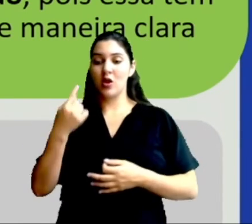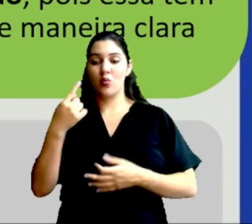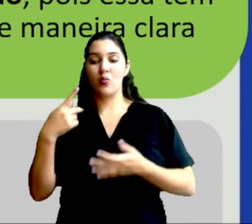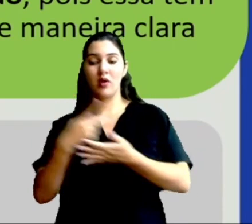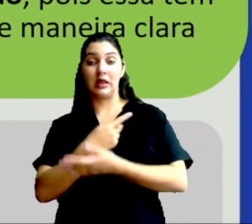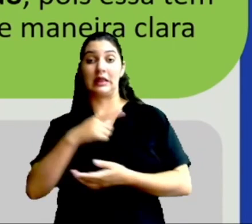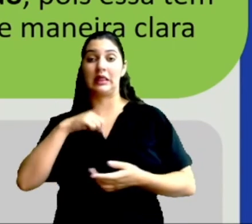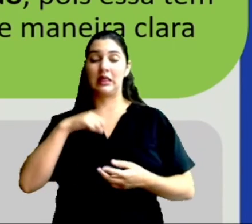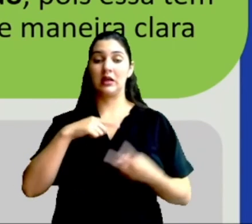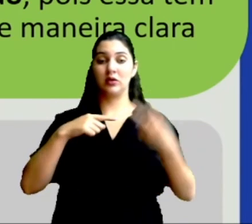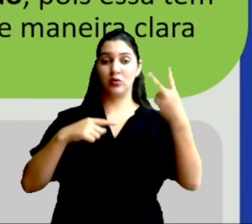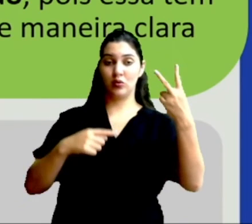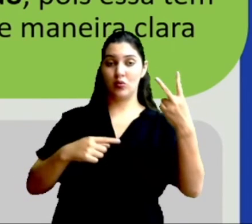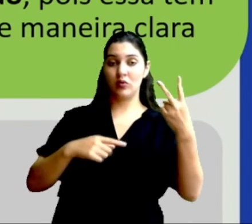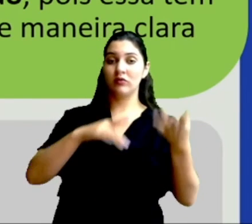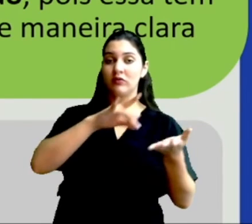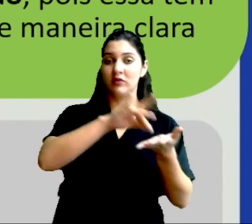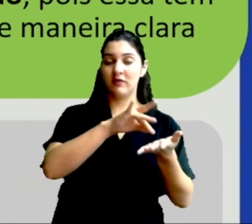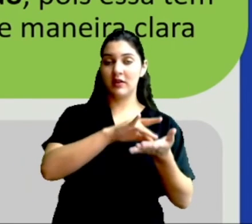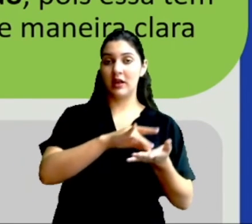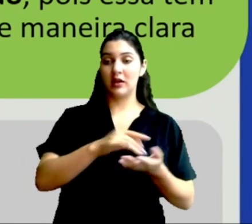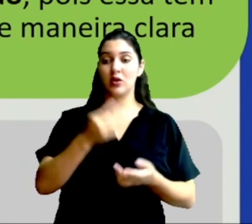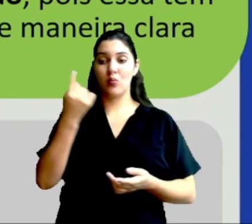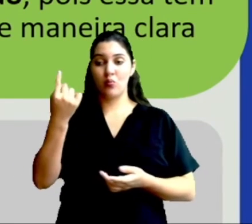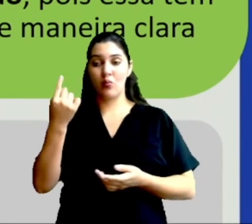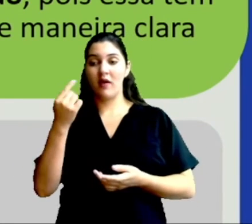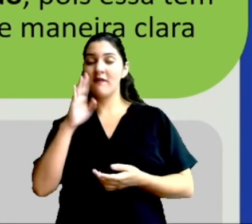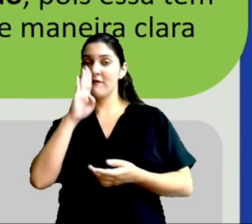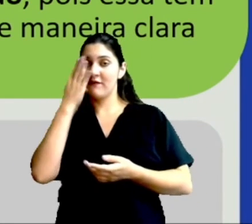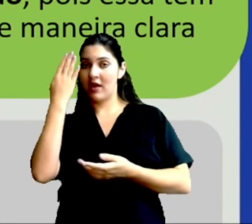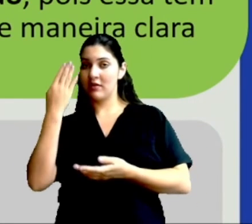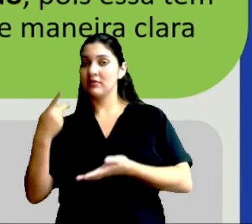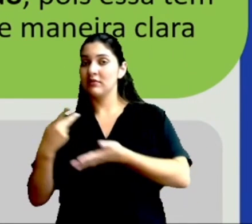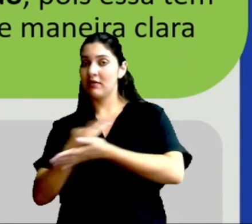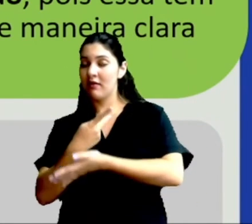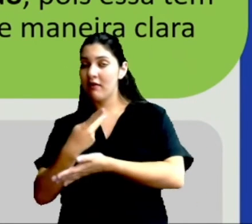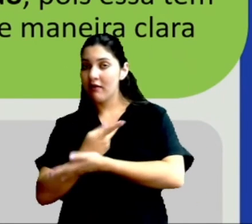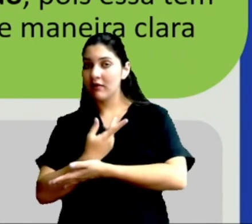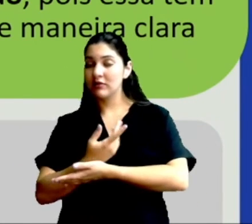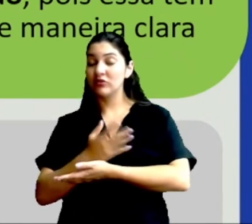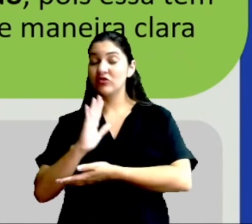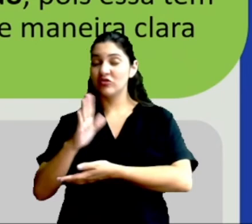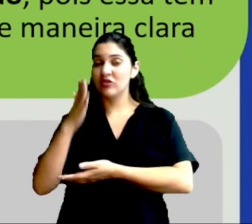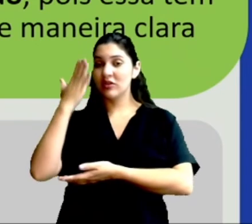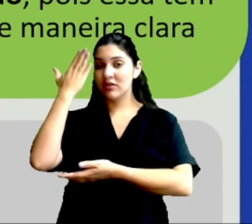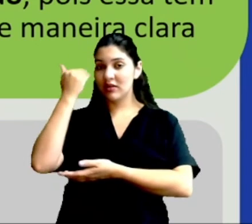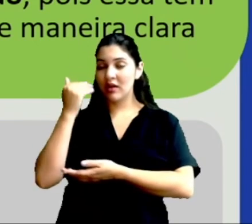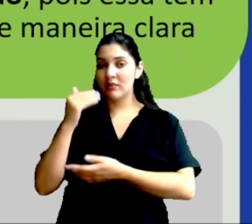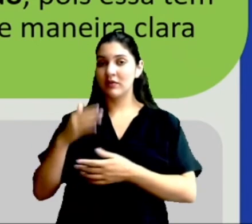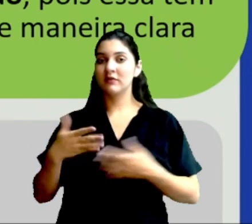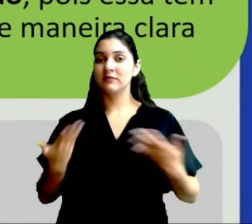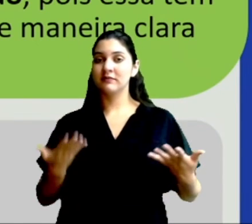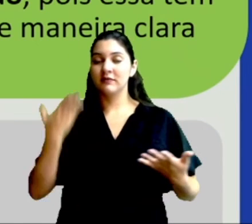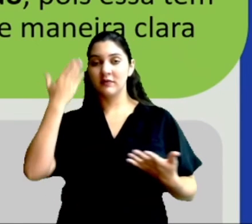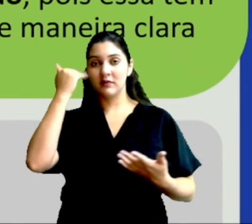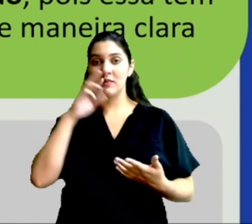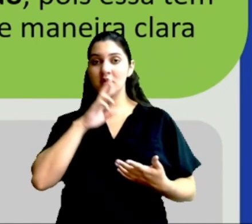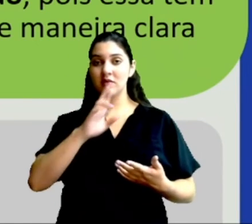são verdadeiras, uma é a falsa. Será que vocês já descobriram? Vamos saber a